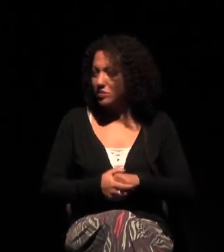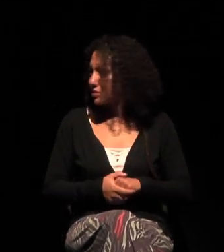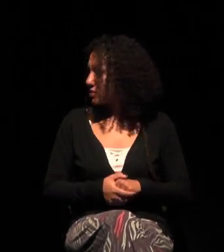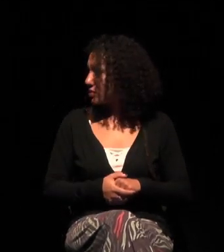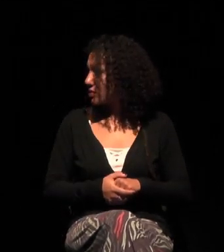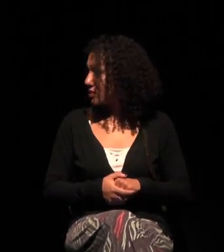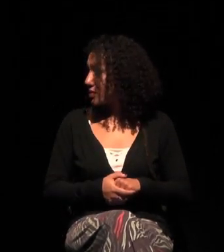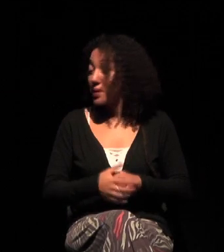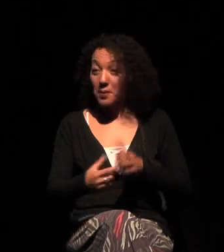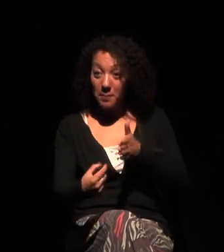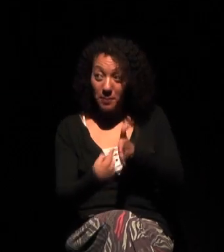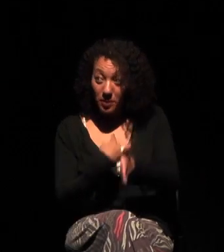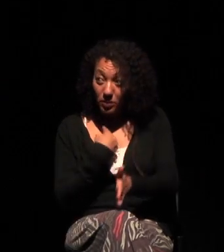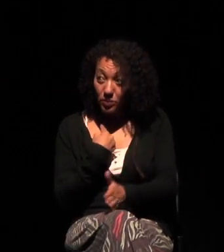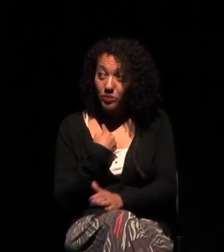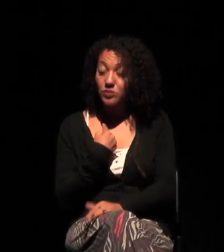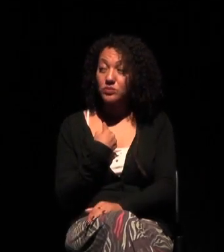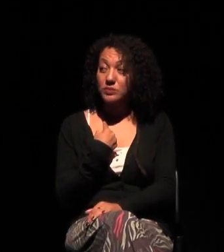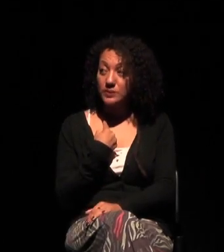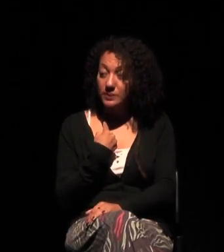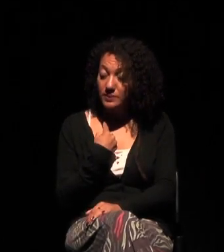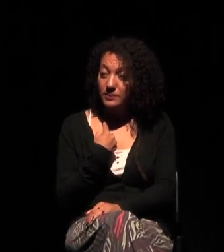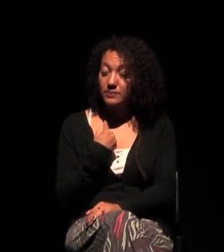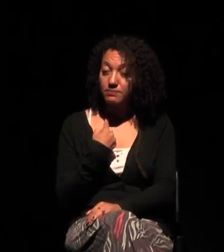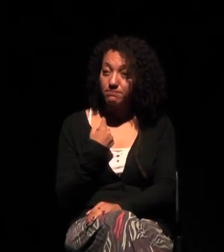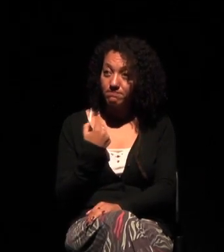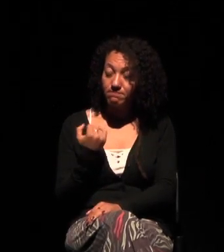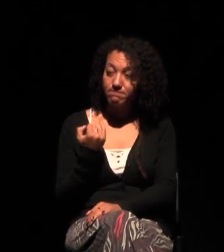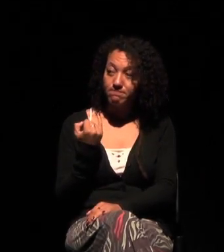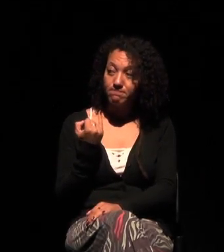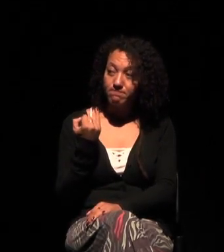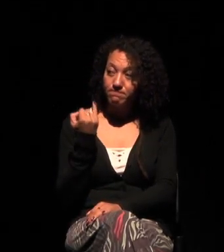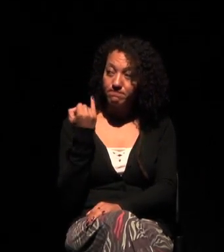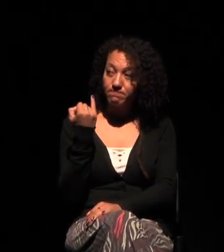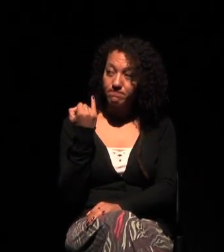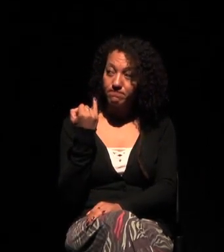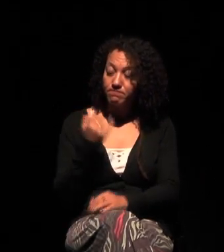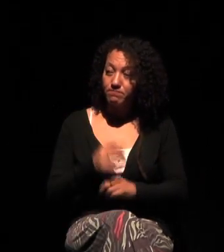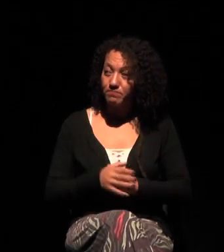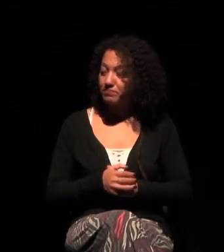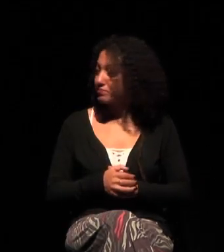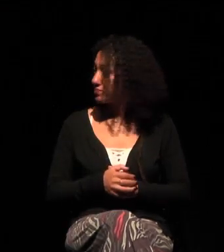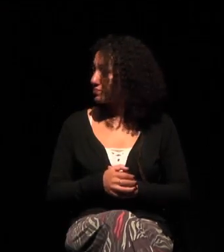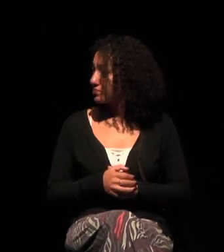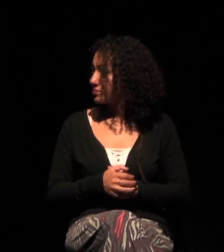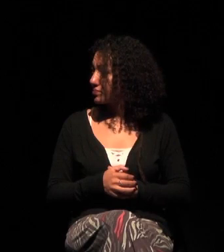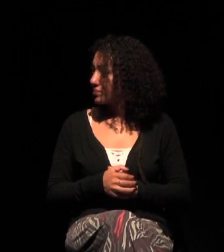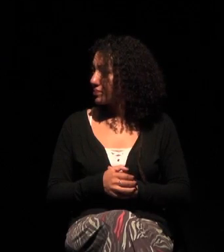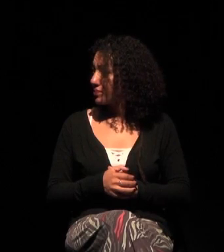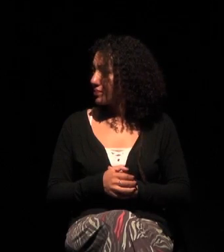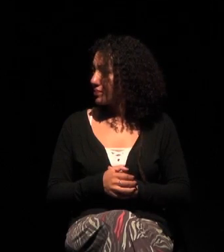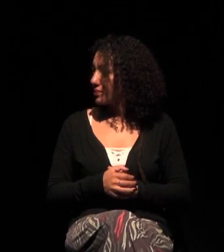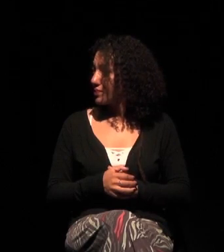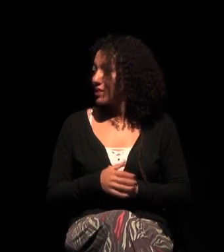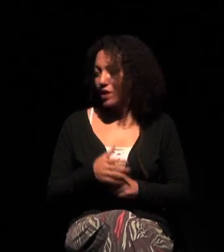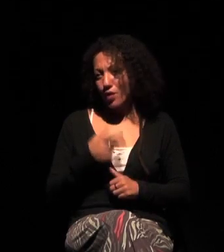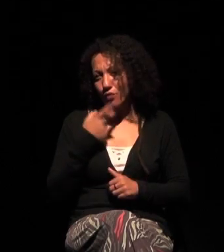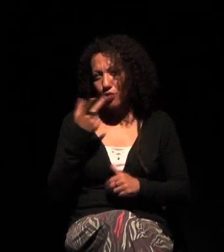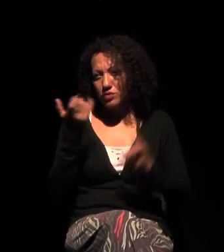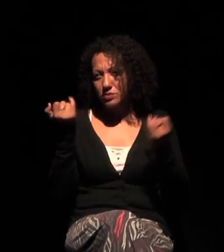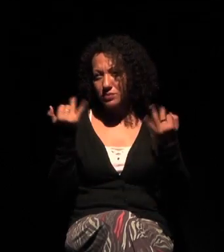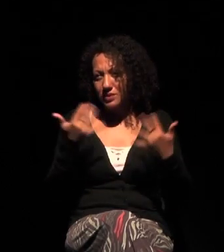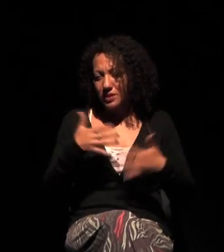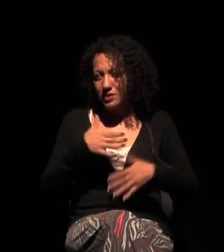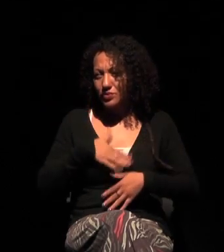perguntar muito e cinco continentes é aquilo que depois eu vou falar muito devagar dentro